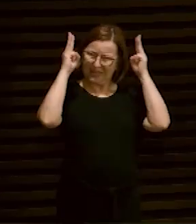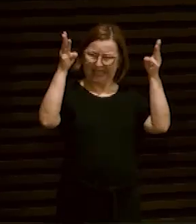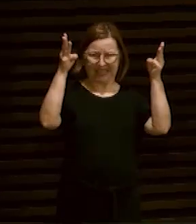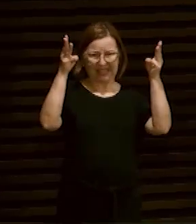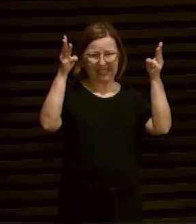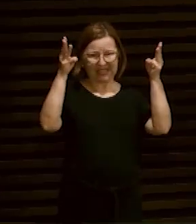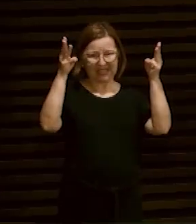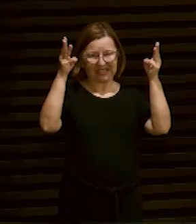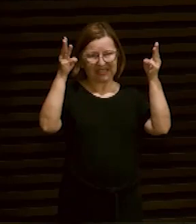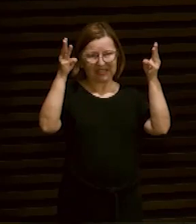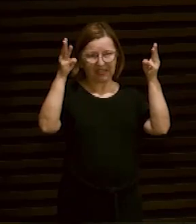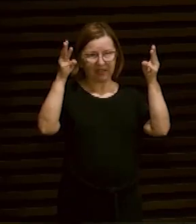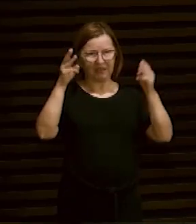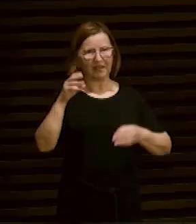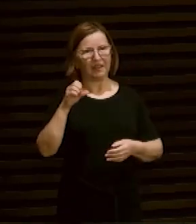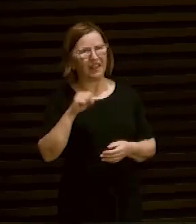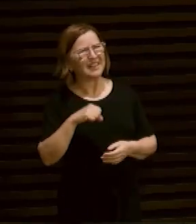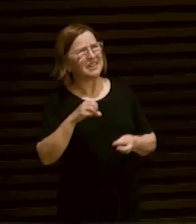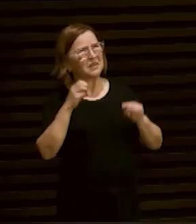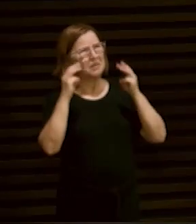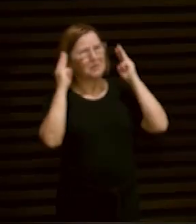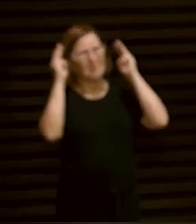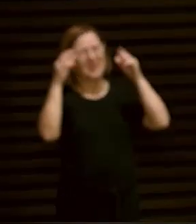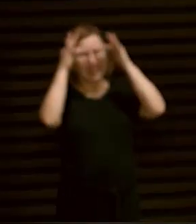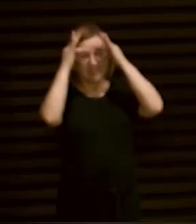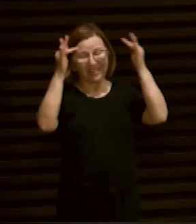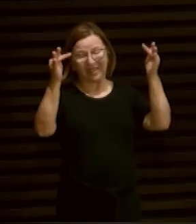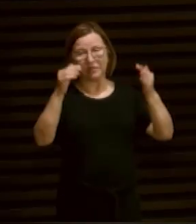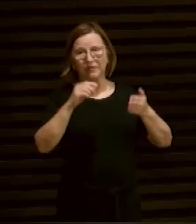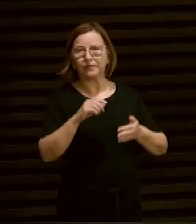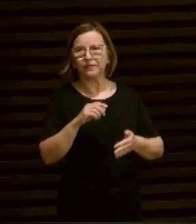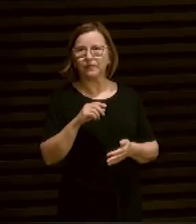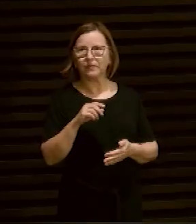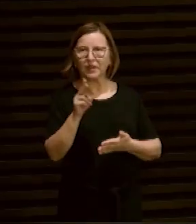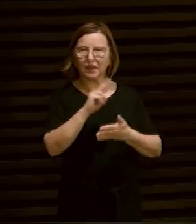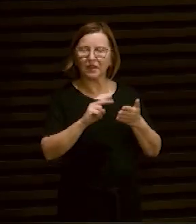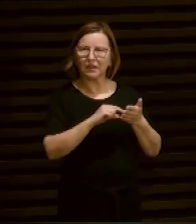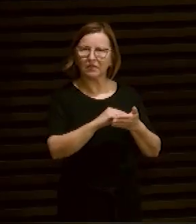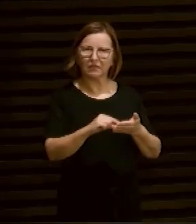Moisés. Sim, Moisés foi fiel. Veja o versículo.